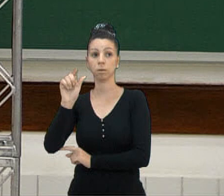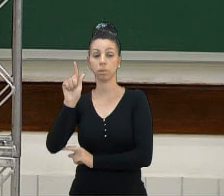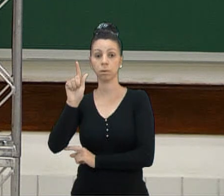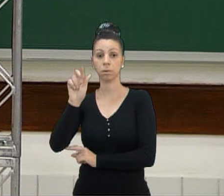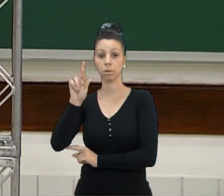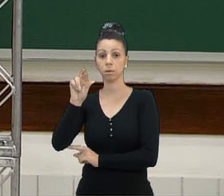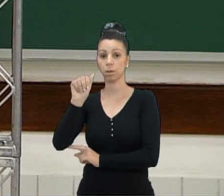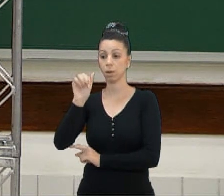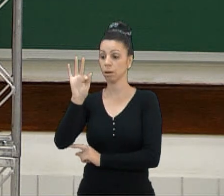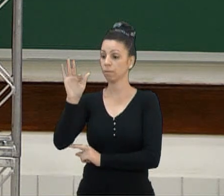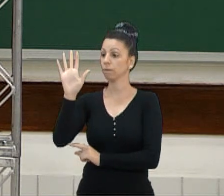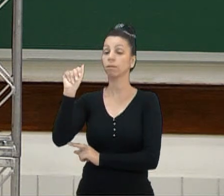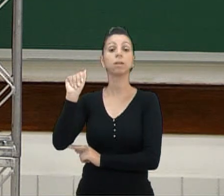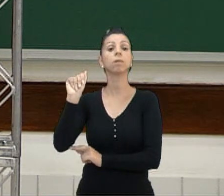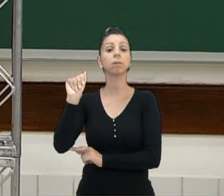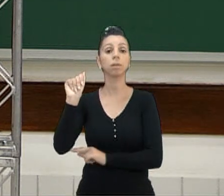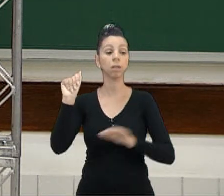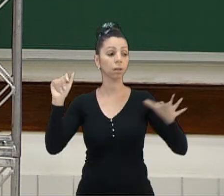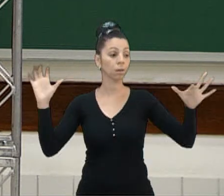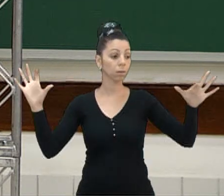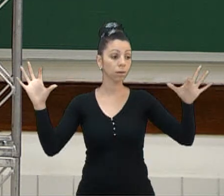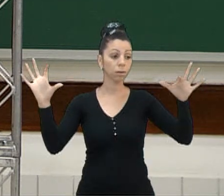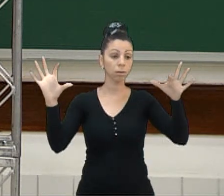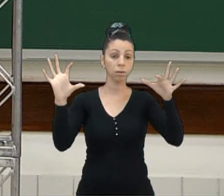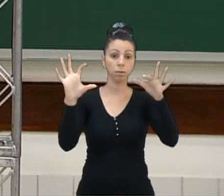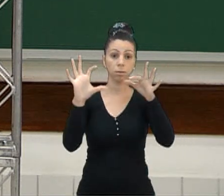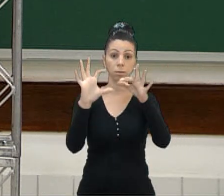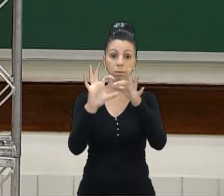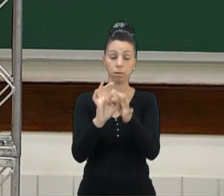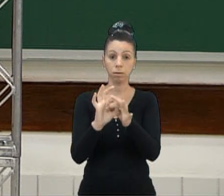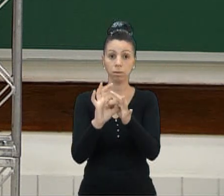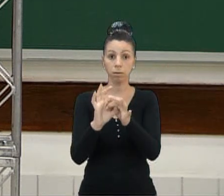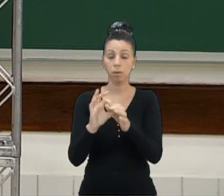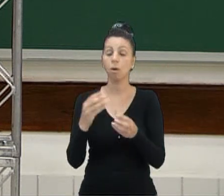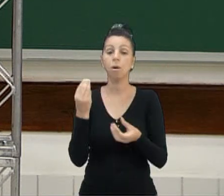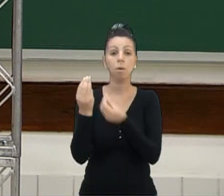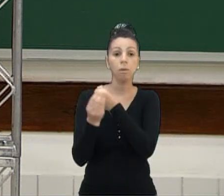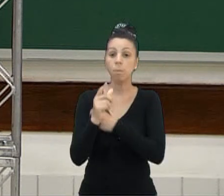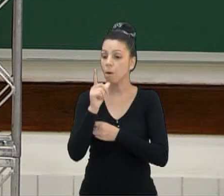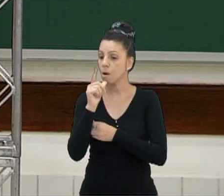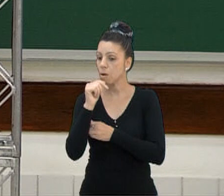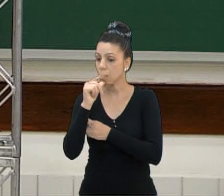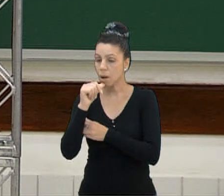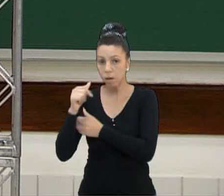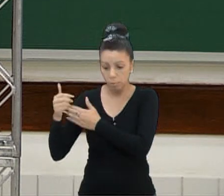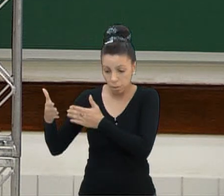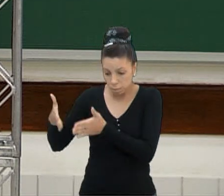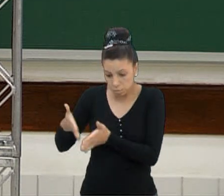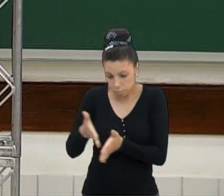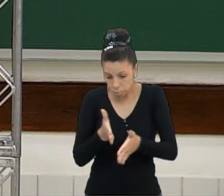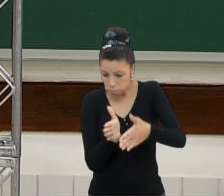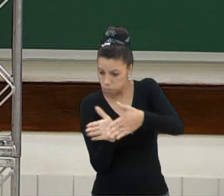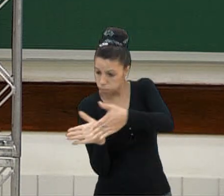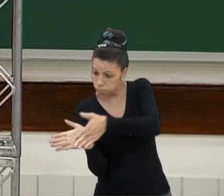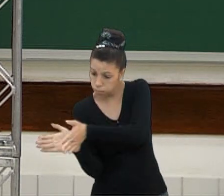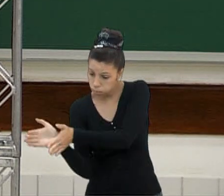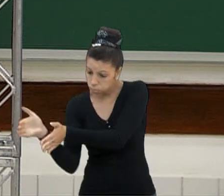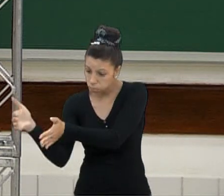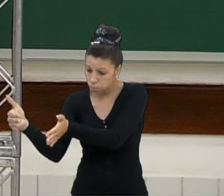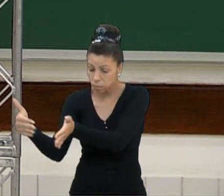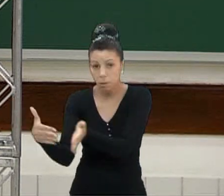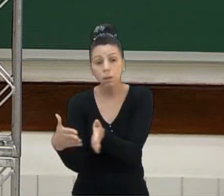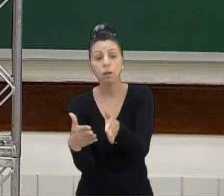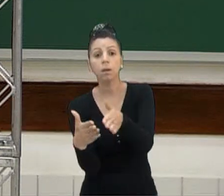estão de fato interligados. A forma como os cursos d'água, como os rios vão circular em determinado espaço